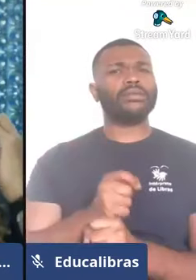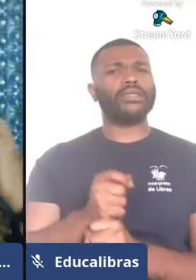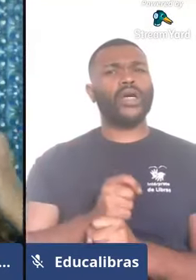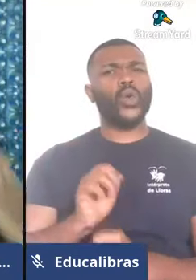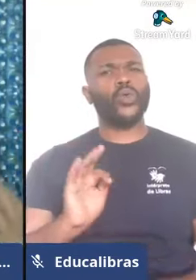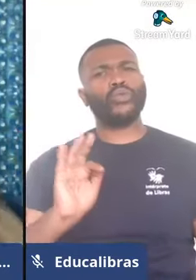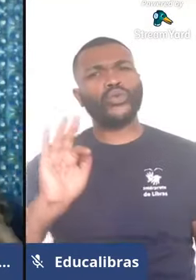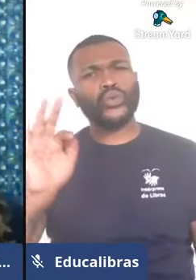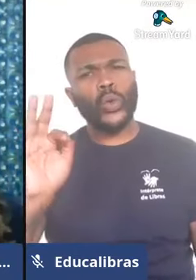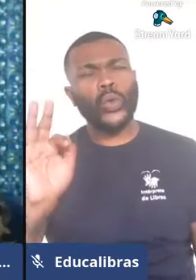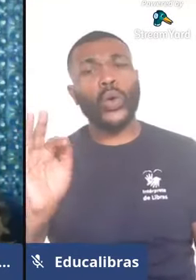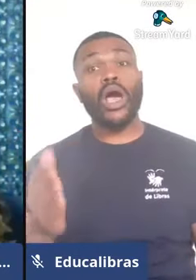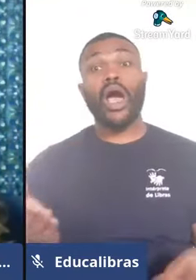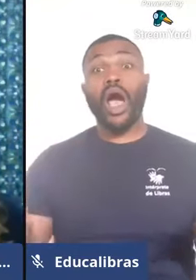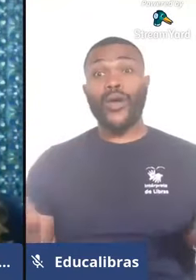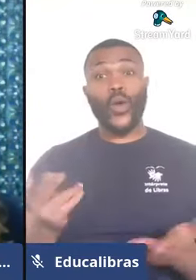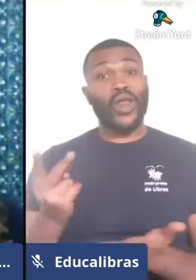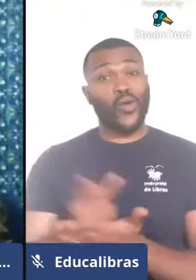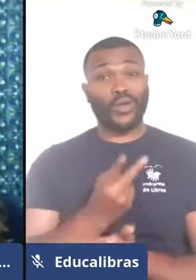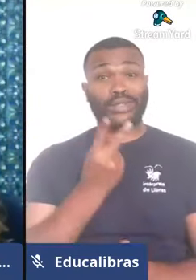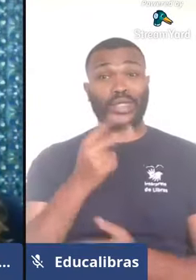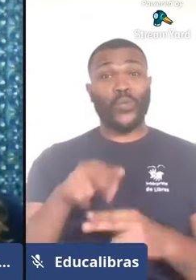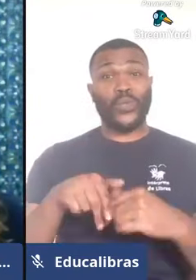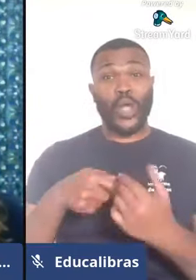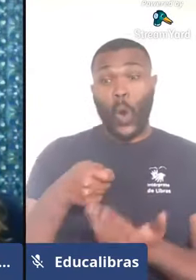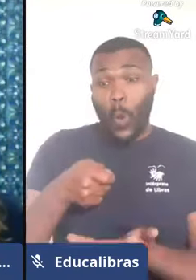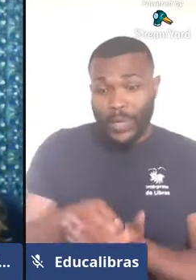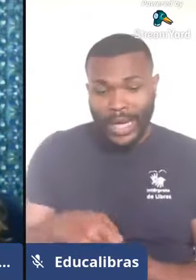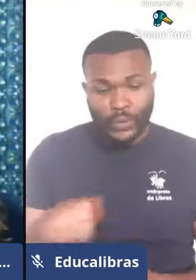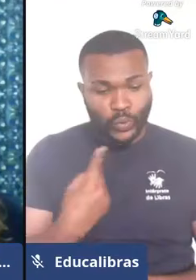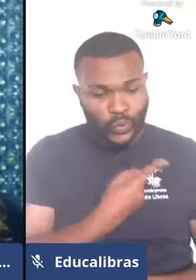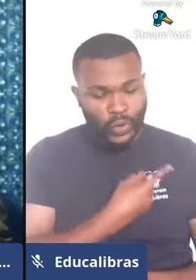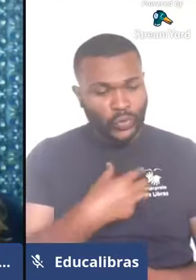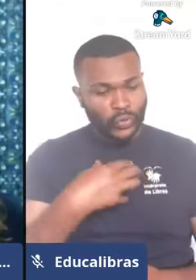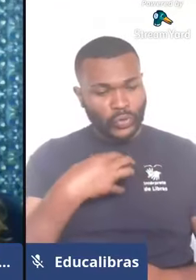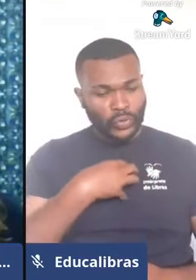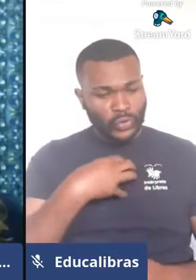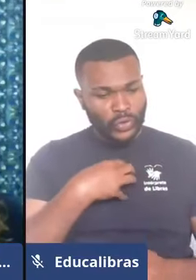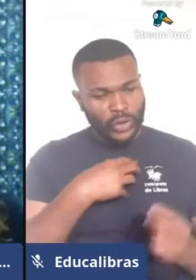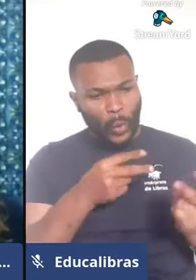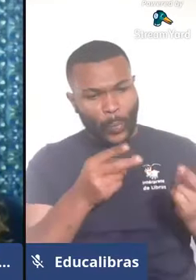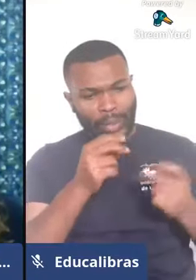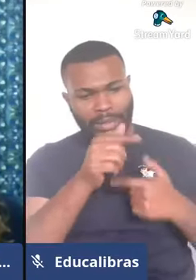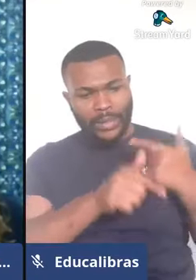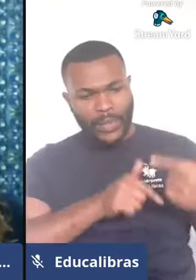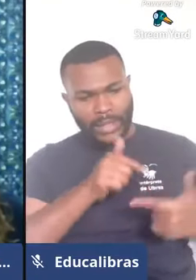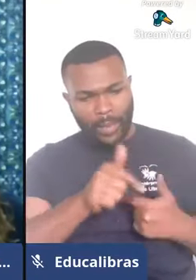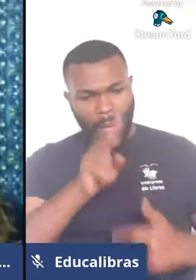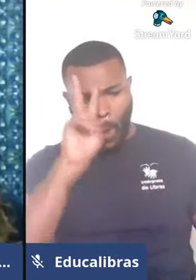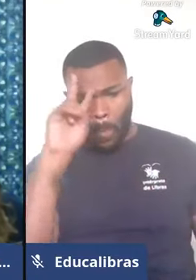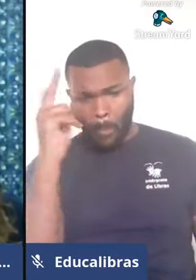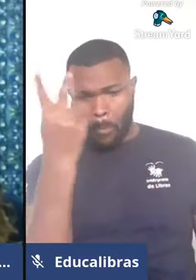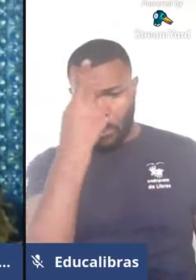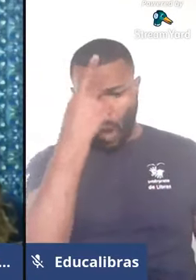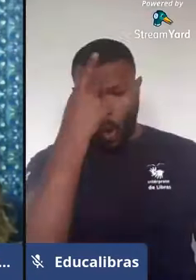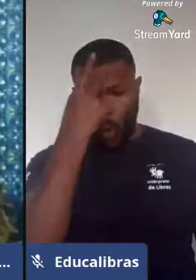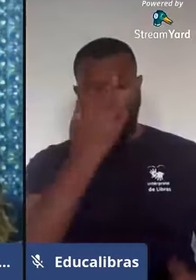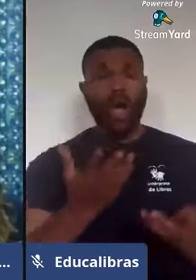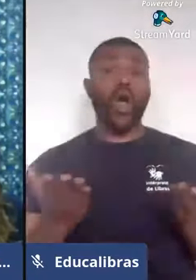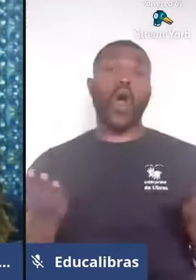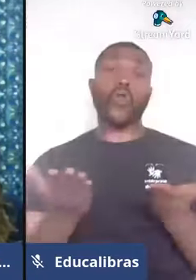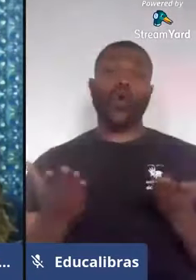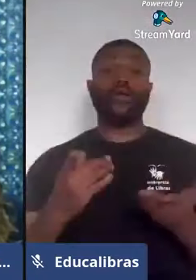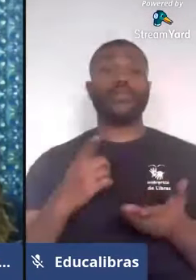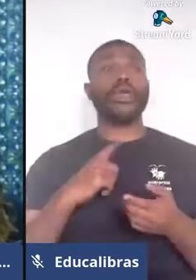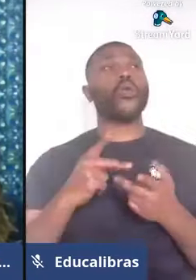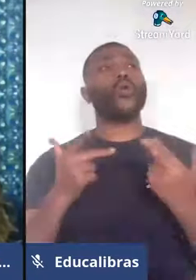agora, né? A gente está sendo obrigado a mudar a nossa forma de enxergar o trabalho e de trabalhar. Eu acho que tem muitas coisas